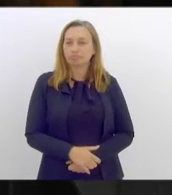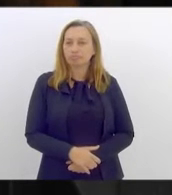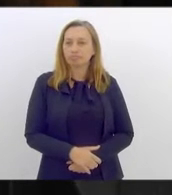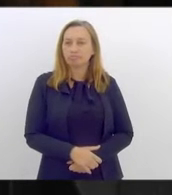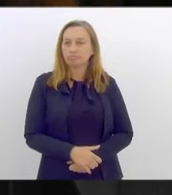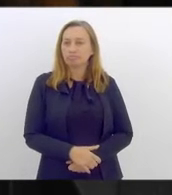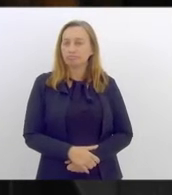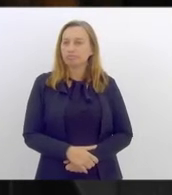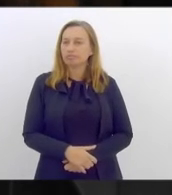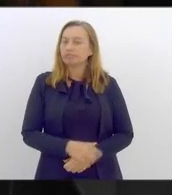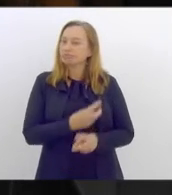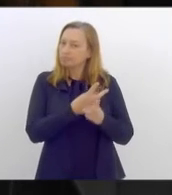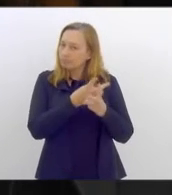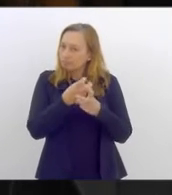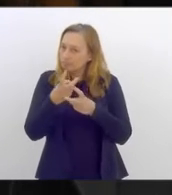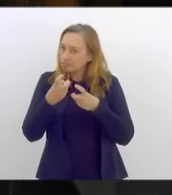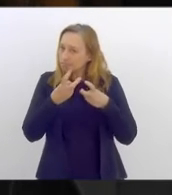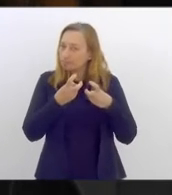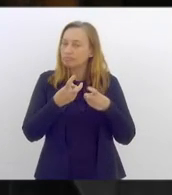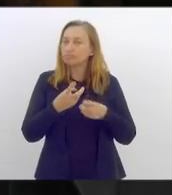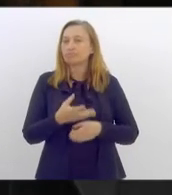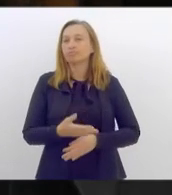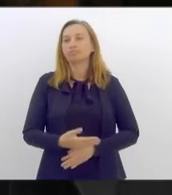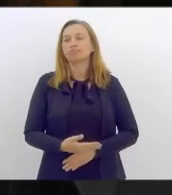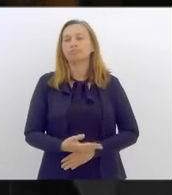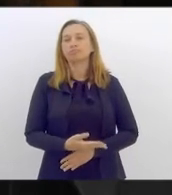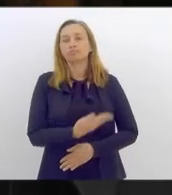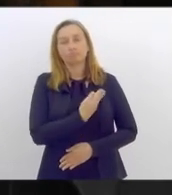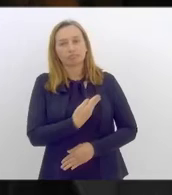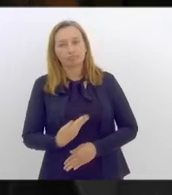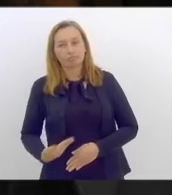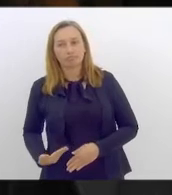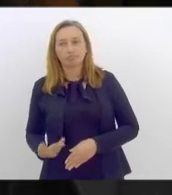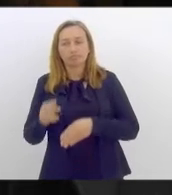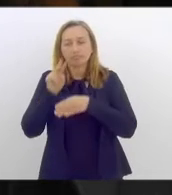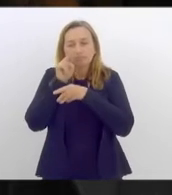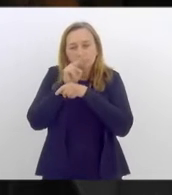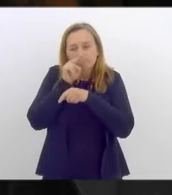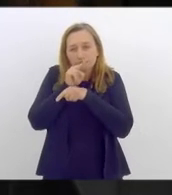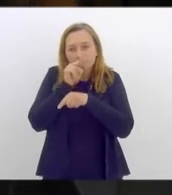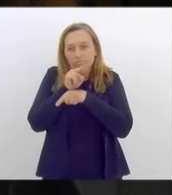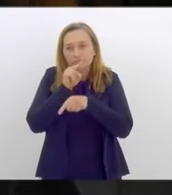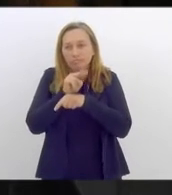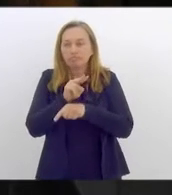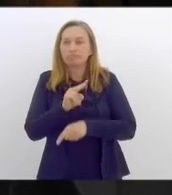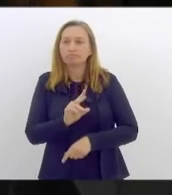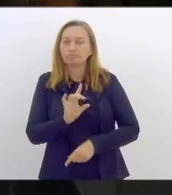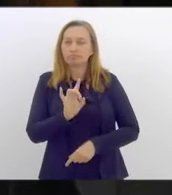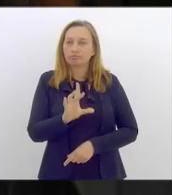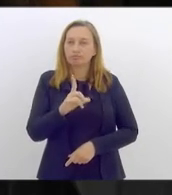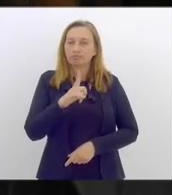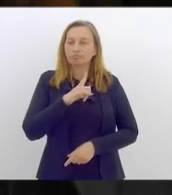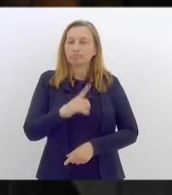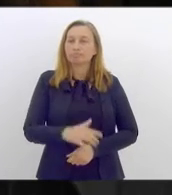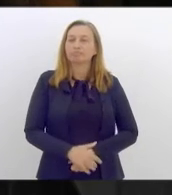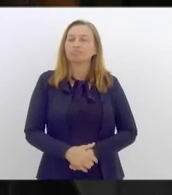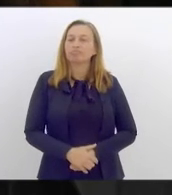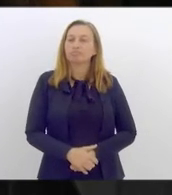que os governantes de plantão só tem